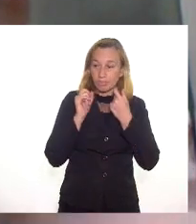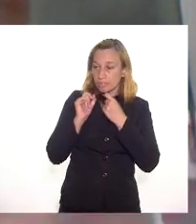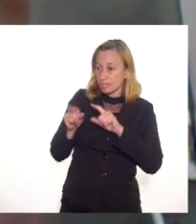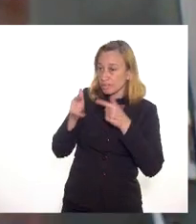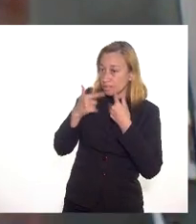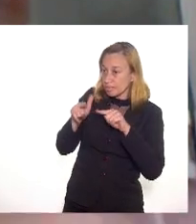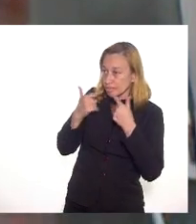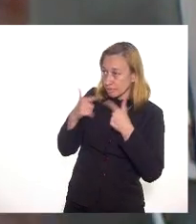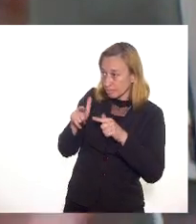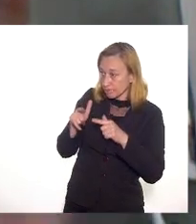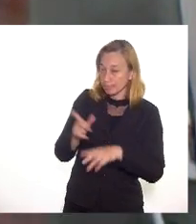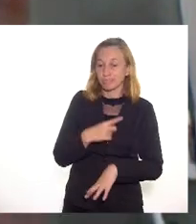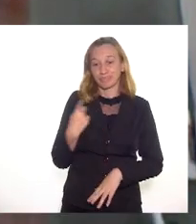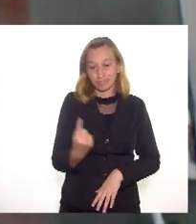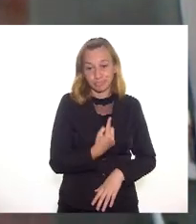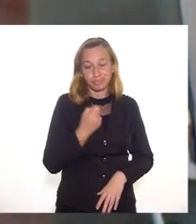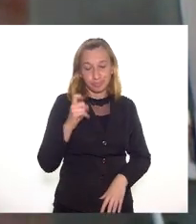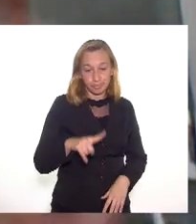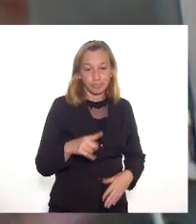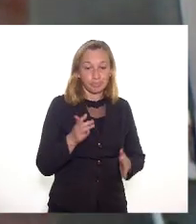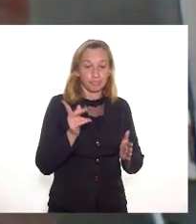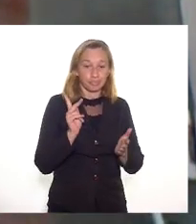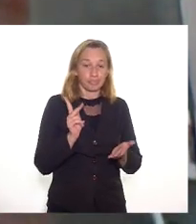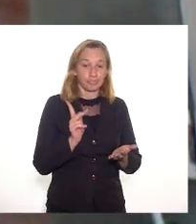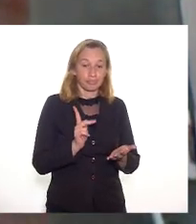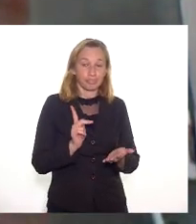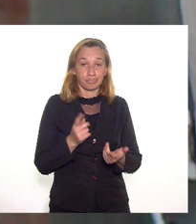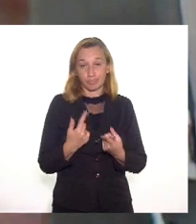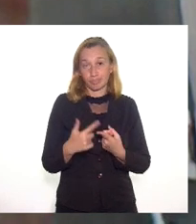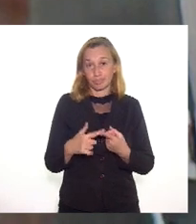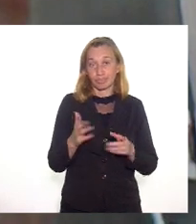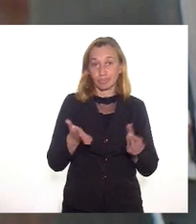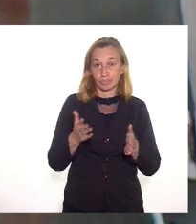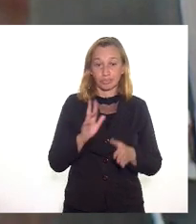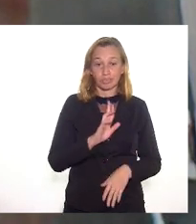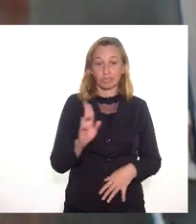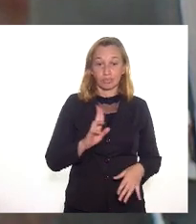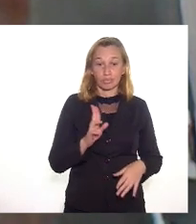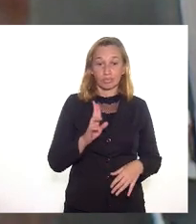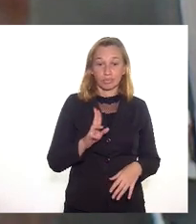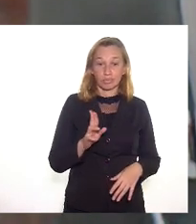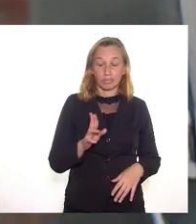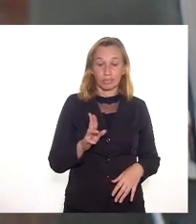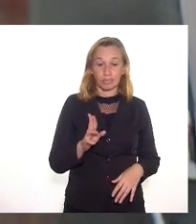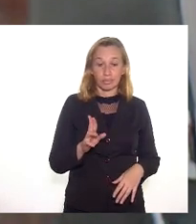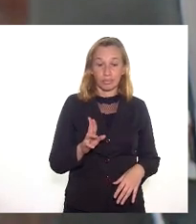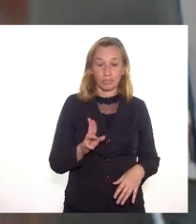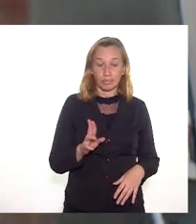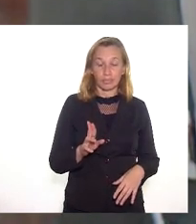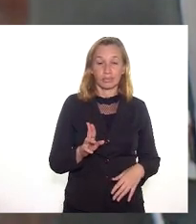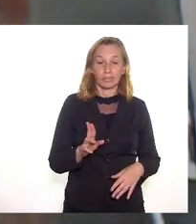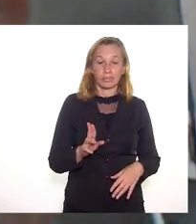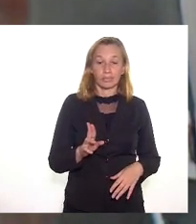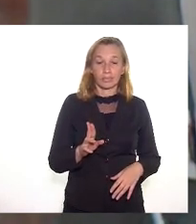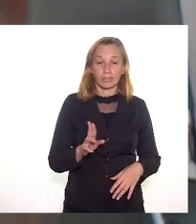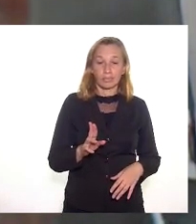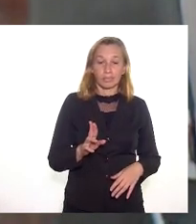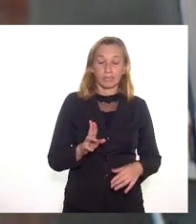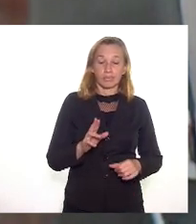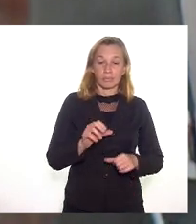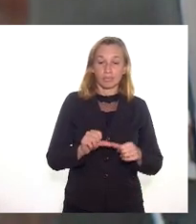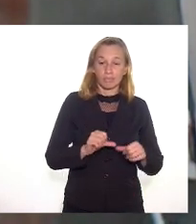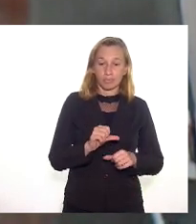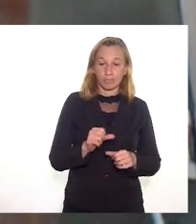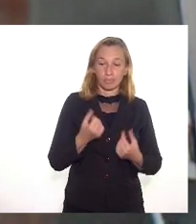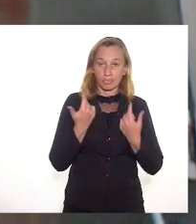O governo do Estado teve essas alterações devido à questão da mudança, mas já era para colocar em prática. Uma outra questão que eu queria falar em